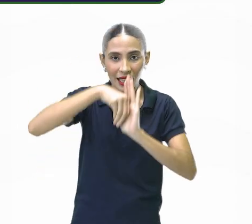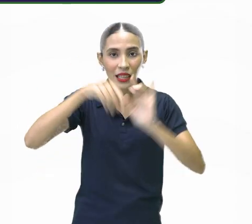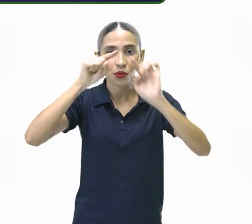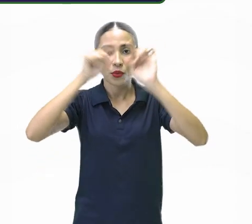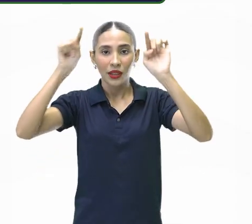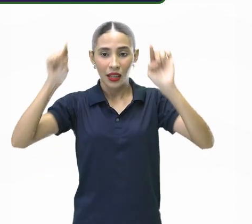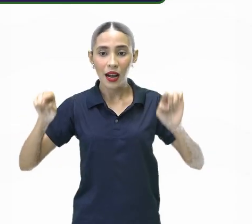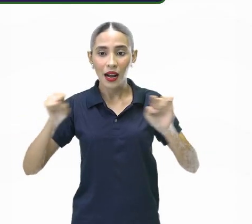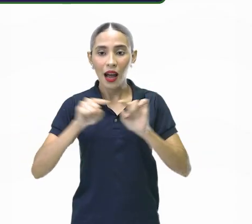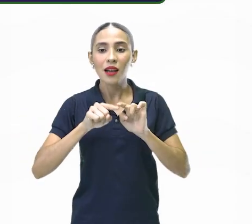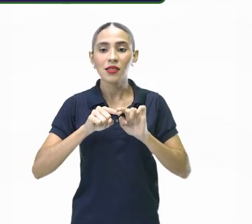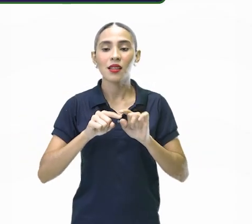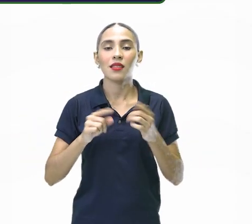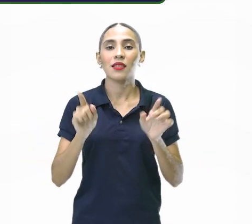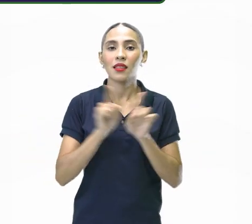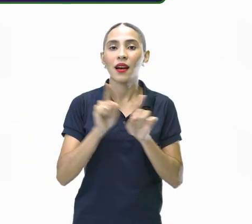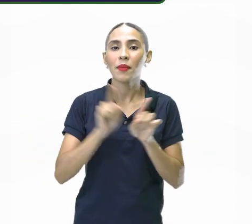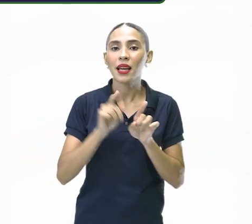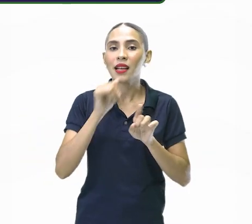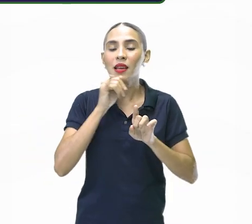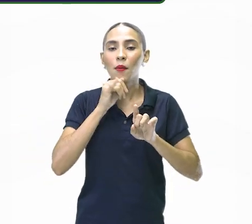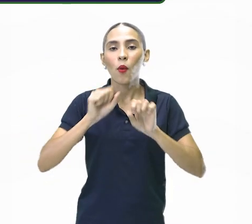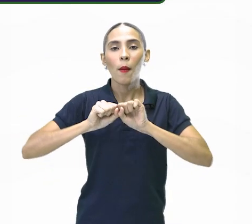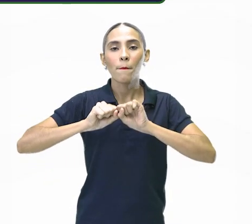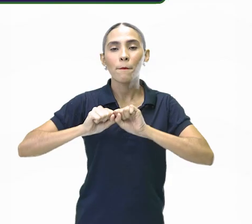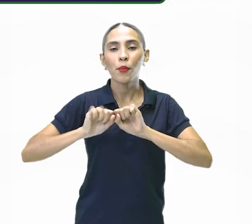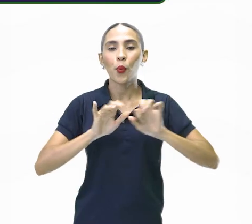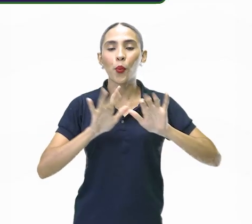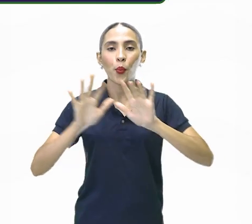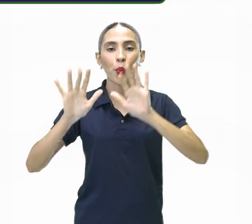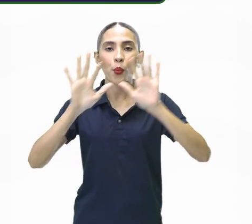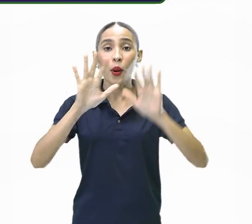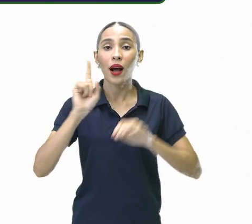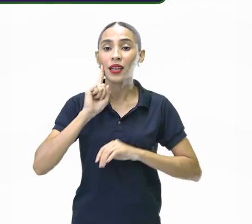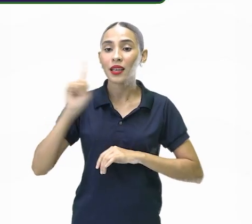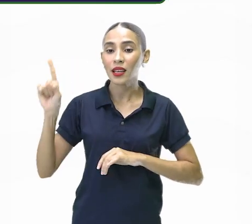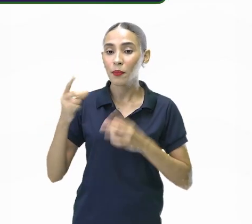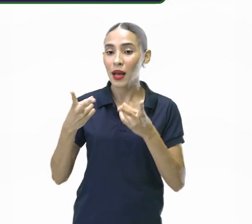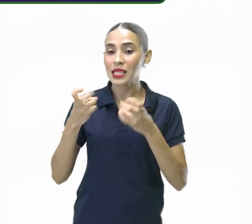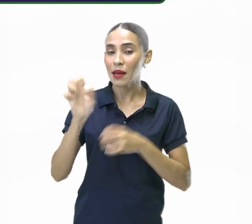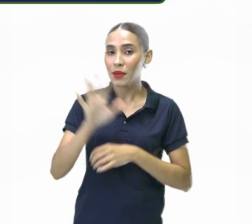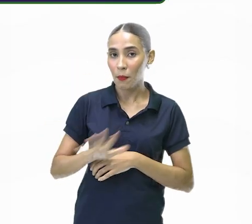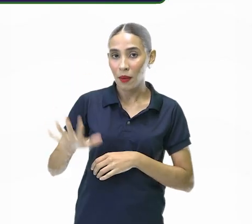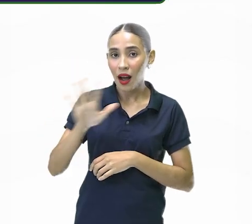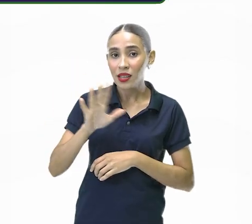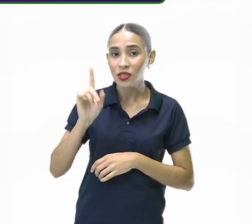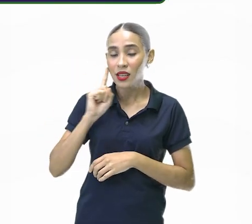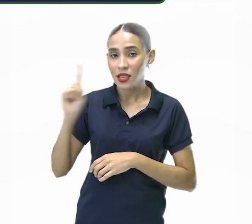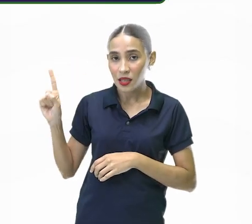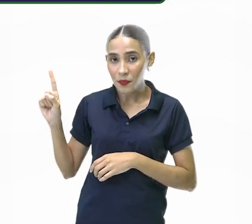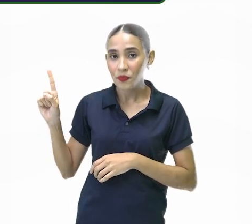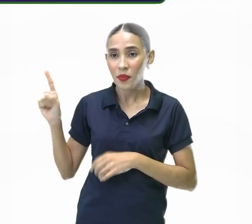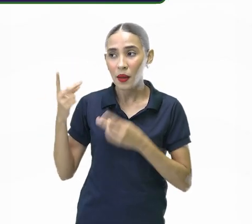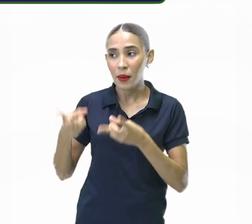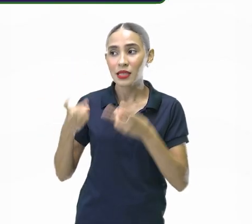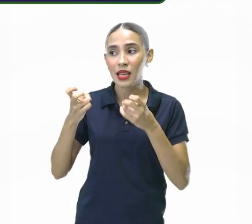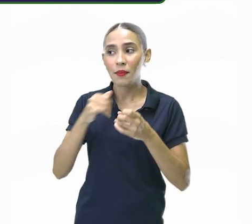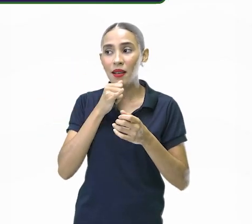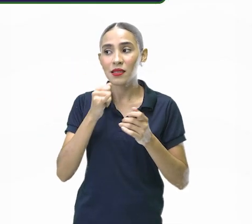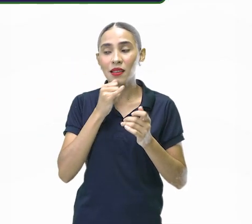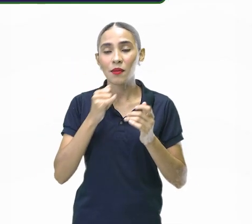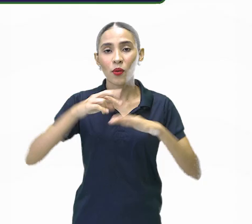que entrou essa radiação, aí você tem que ela é espalhada pelas paredes da cavidade